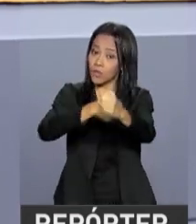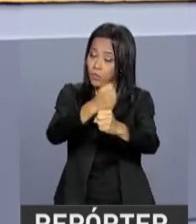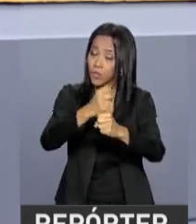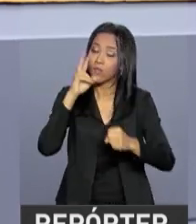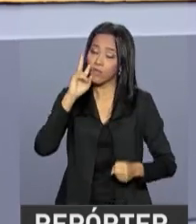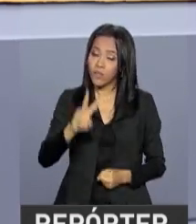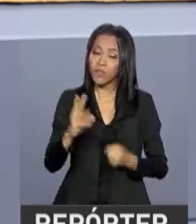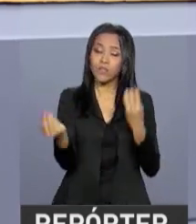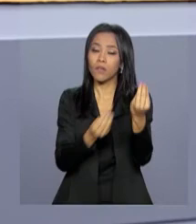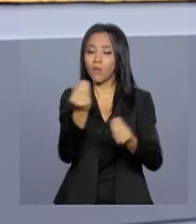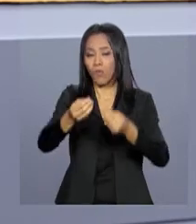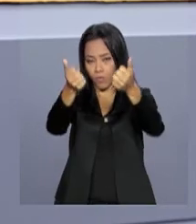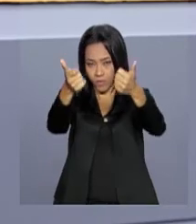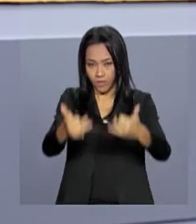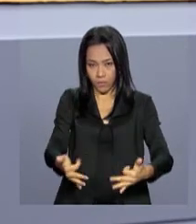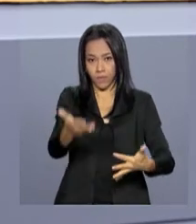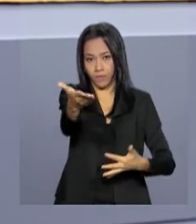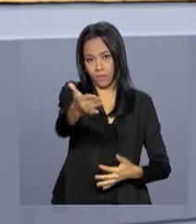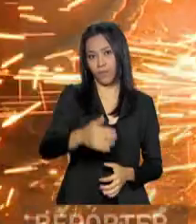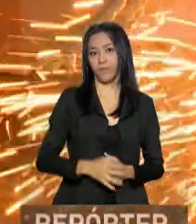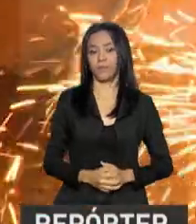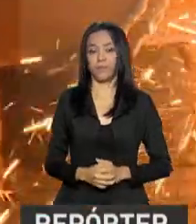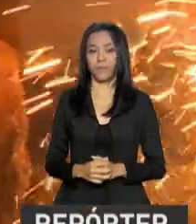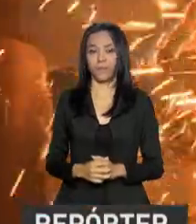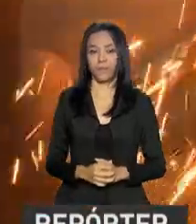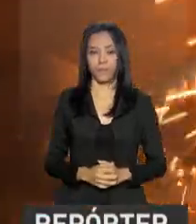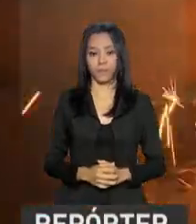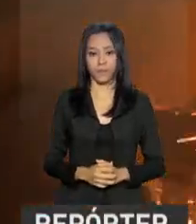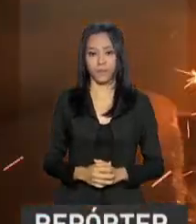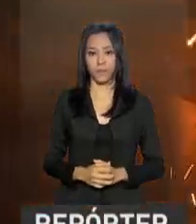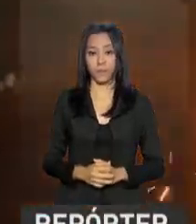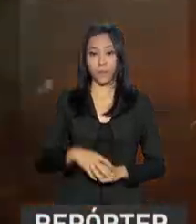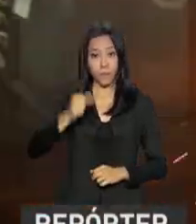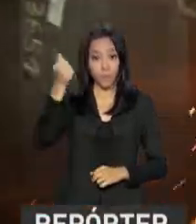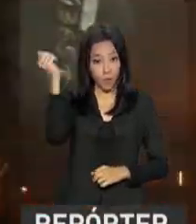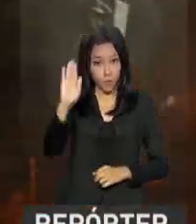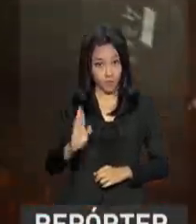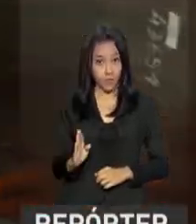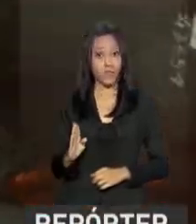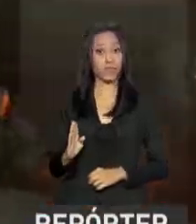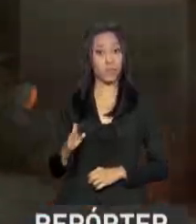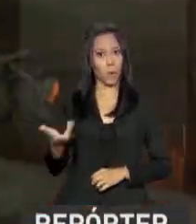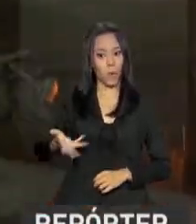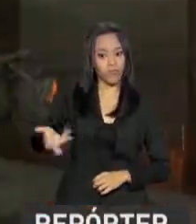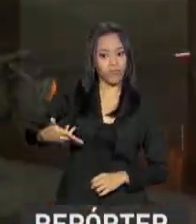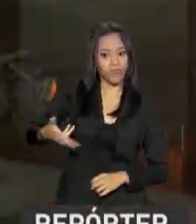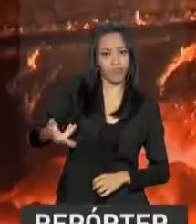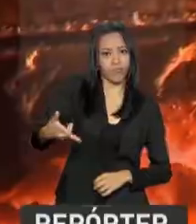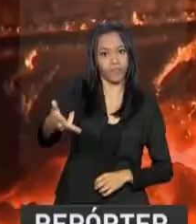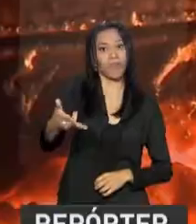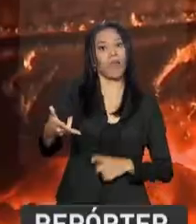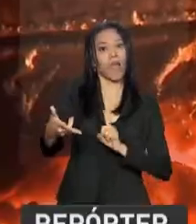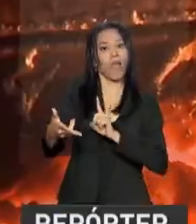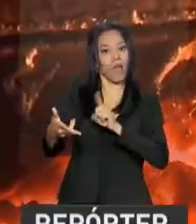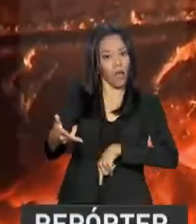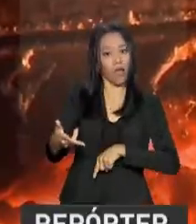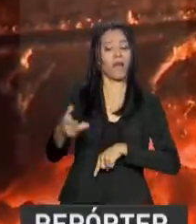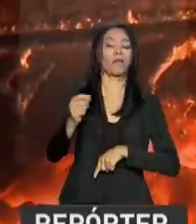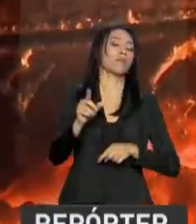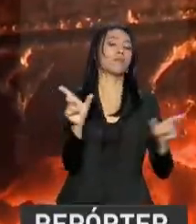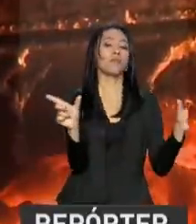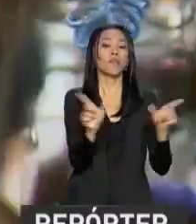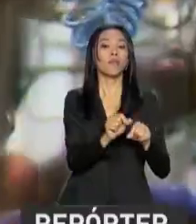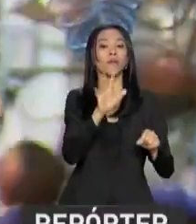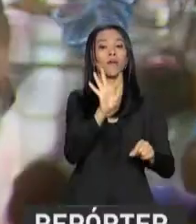na rede portagem de paulo la sálvia o brasil em aceleração é o que revela o fundo monetário